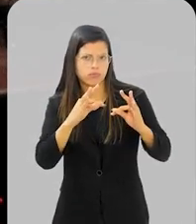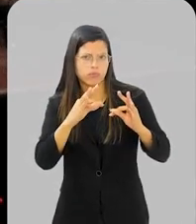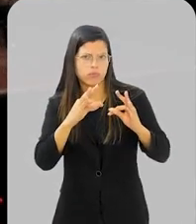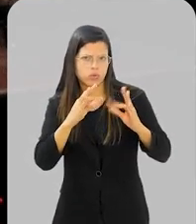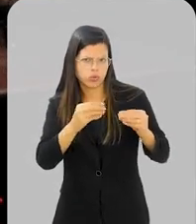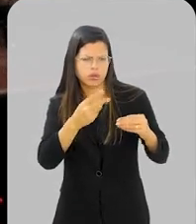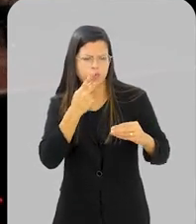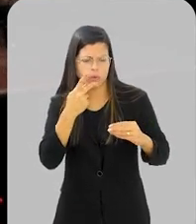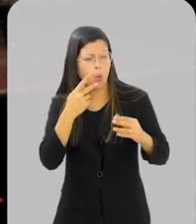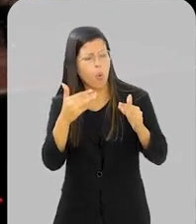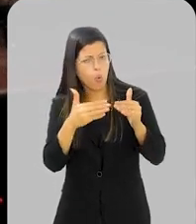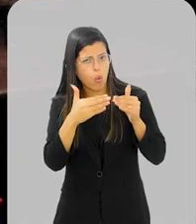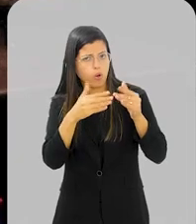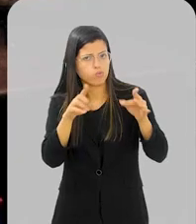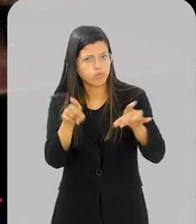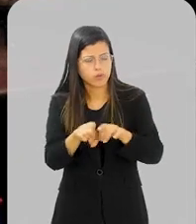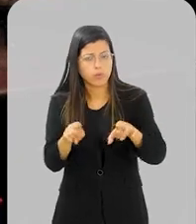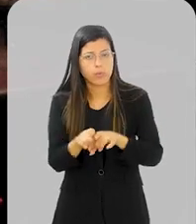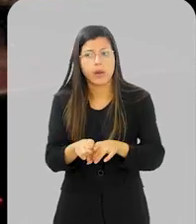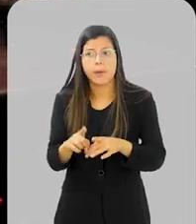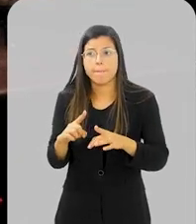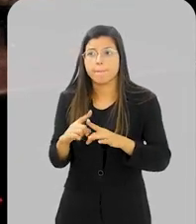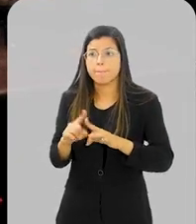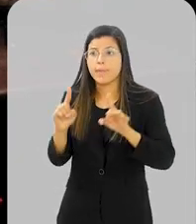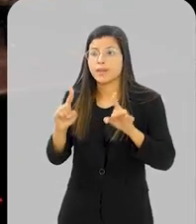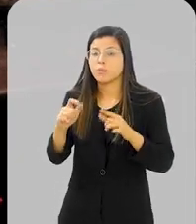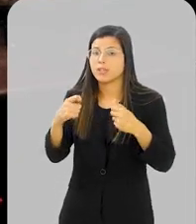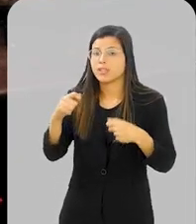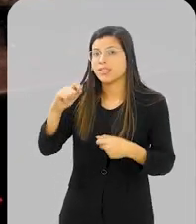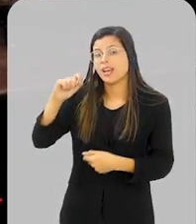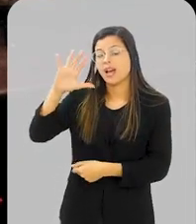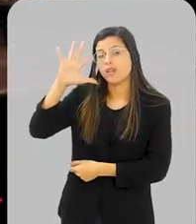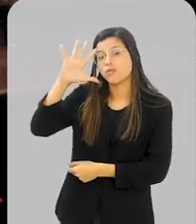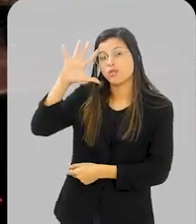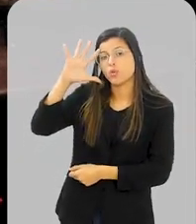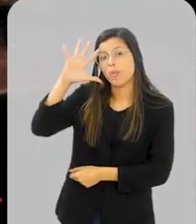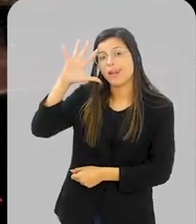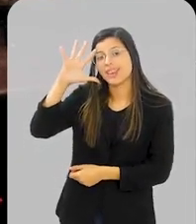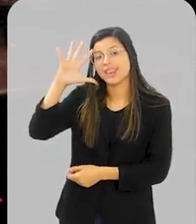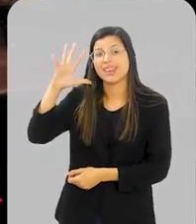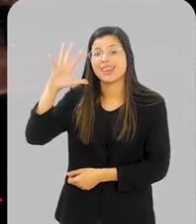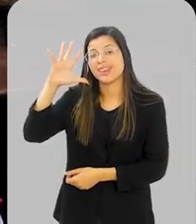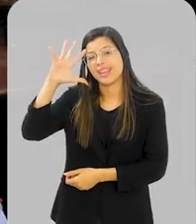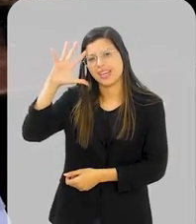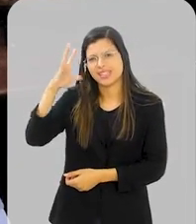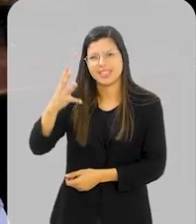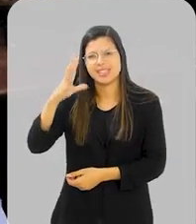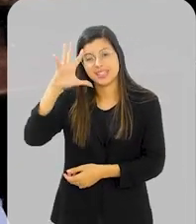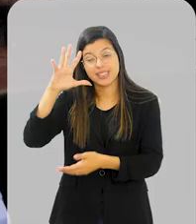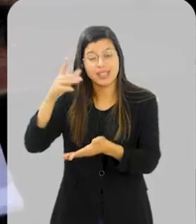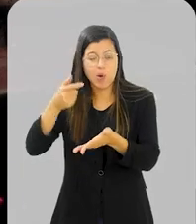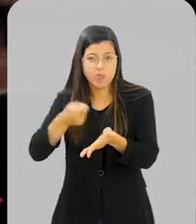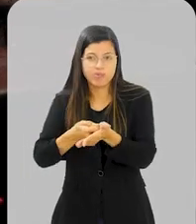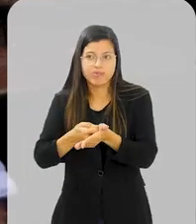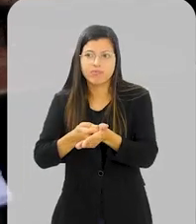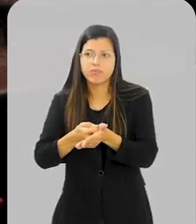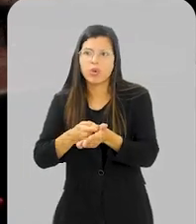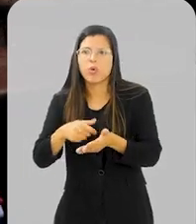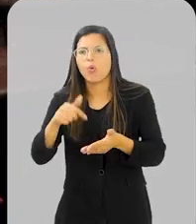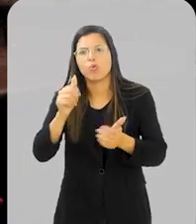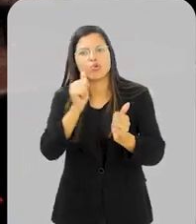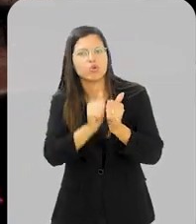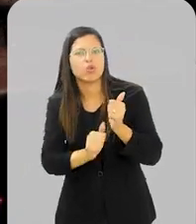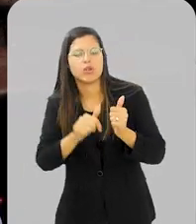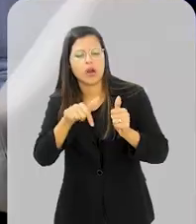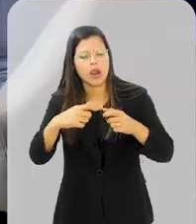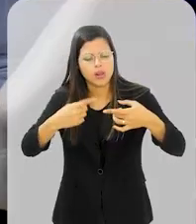ponto. Era uma decisão. Quem você... Primeiro veio o assunto da rodinha. Na hora que os jogadores estão ali,